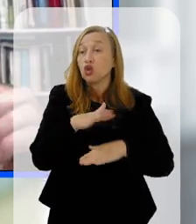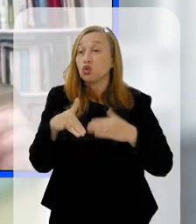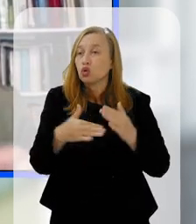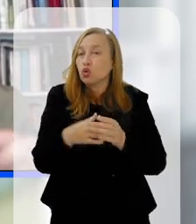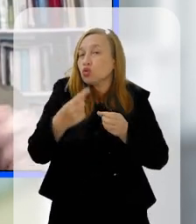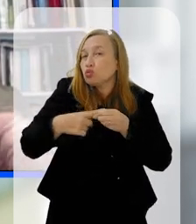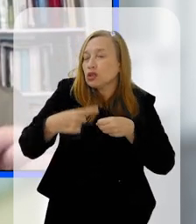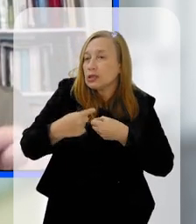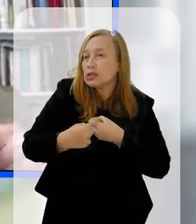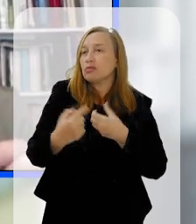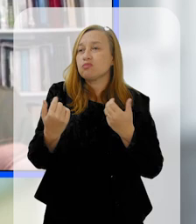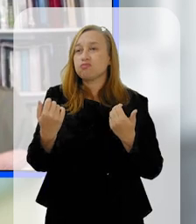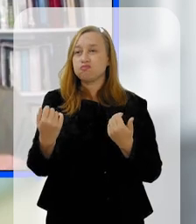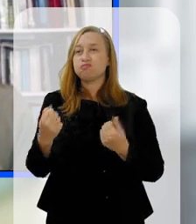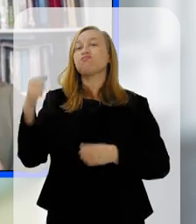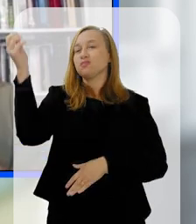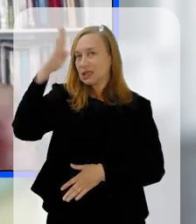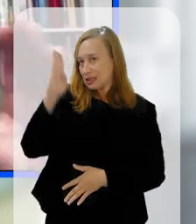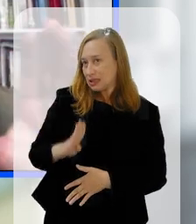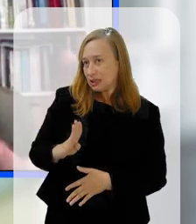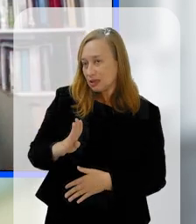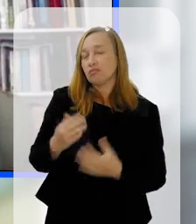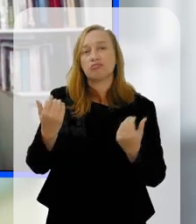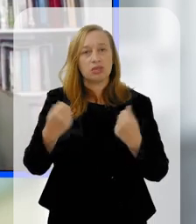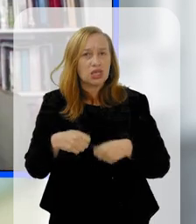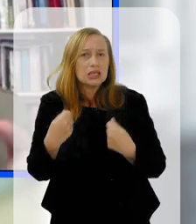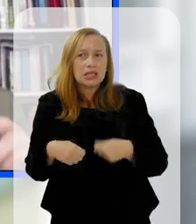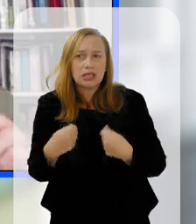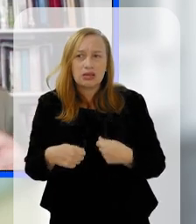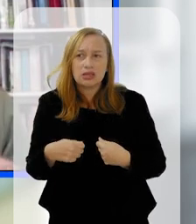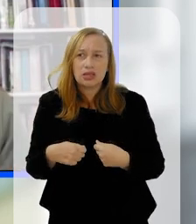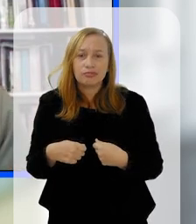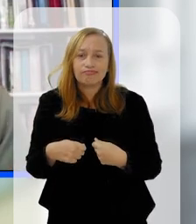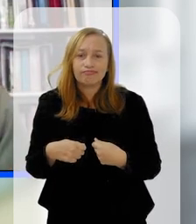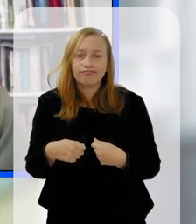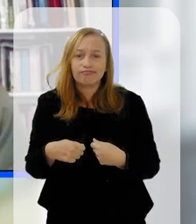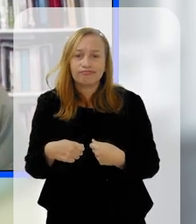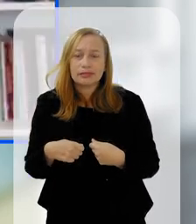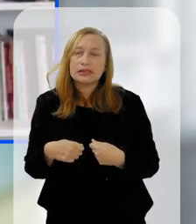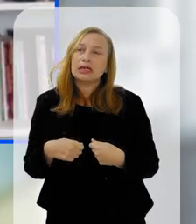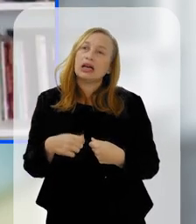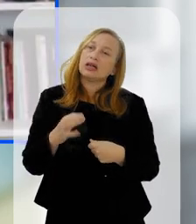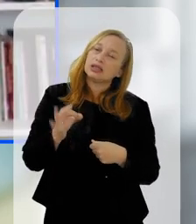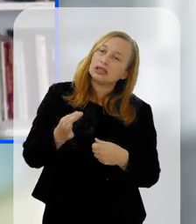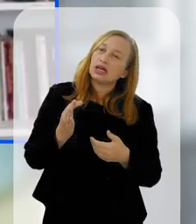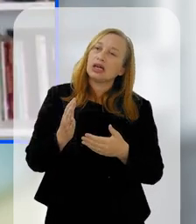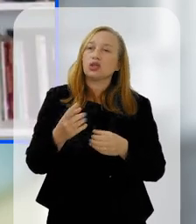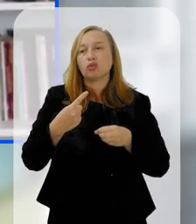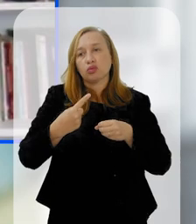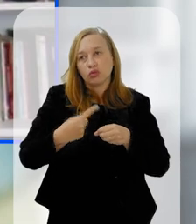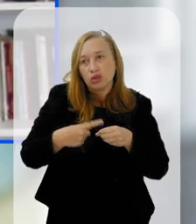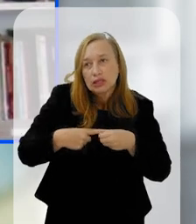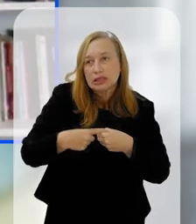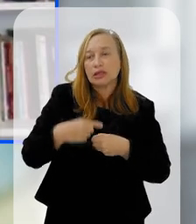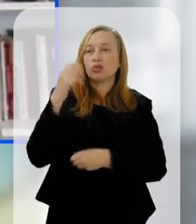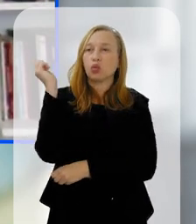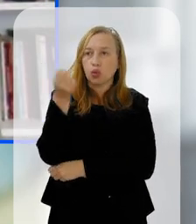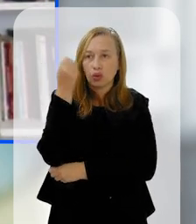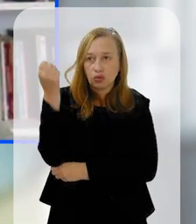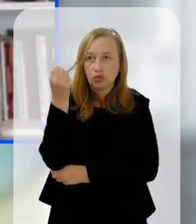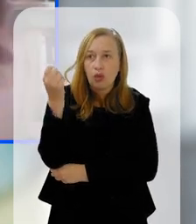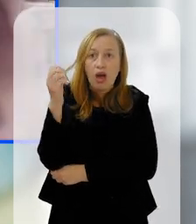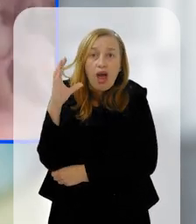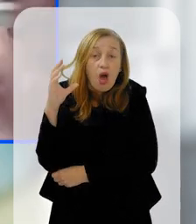que todo município brasileiro deveria, claro que os municípios do Rio Grande do